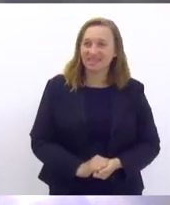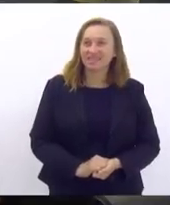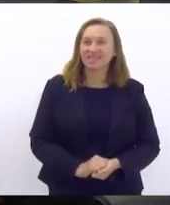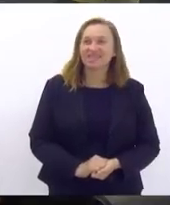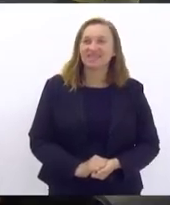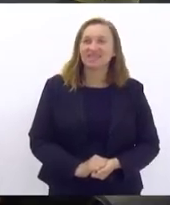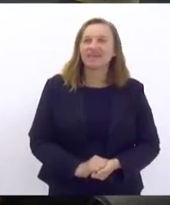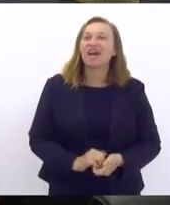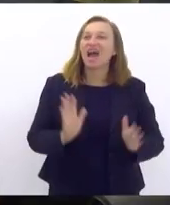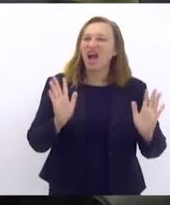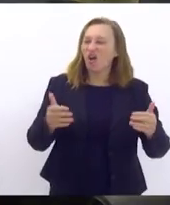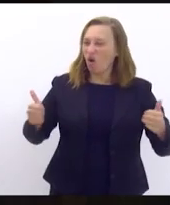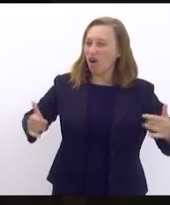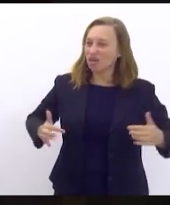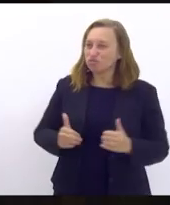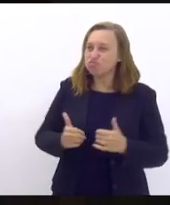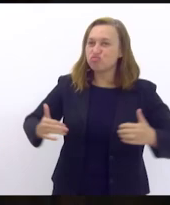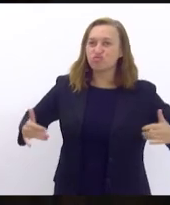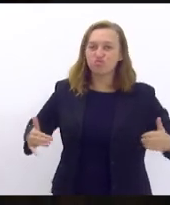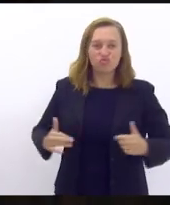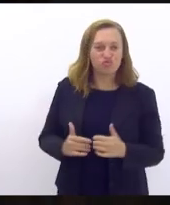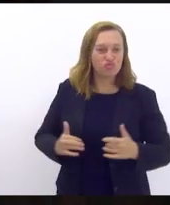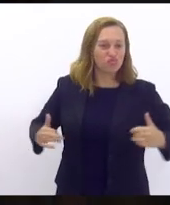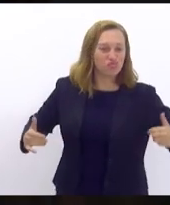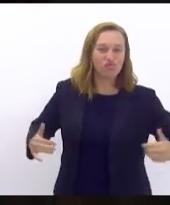Aí a sanfona pode suar.